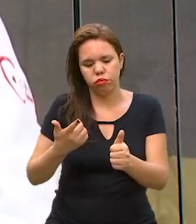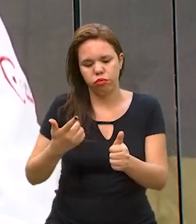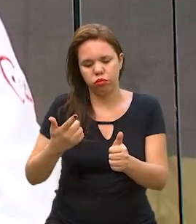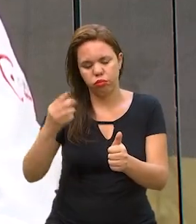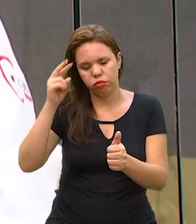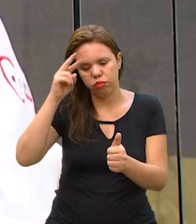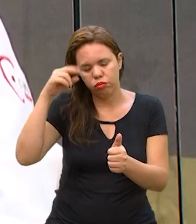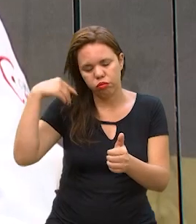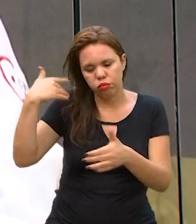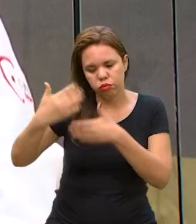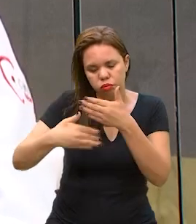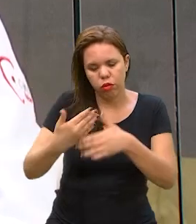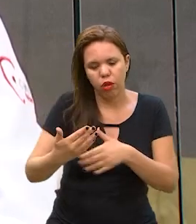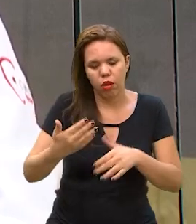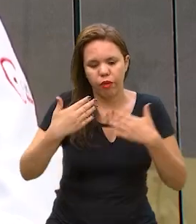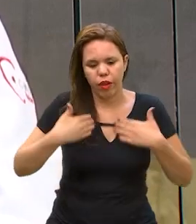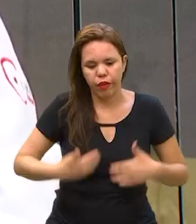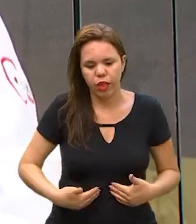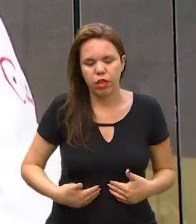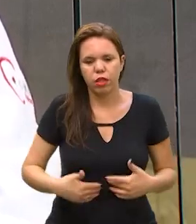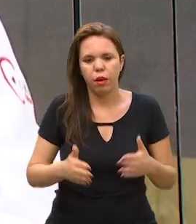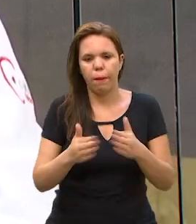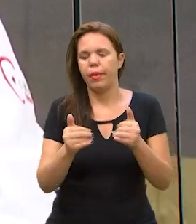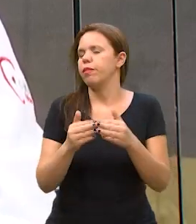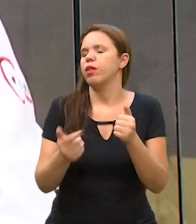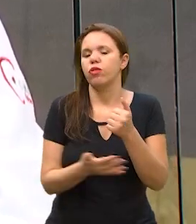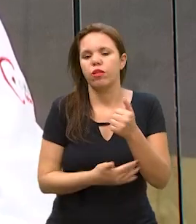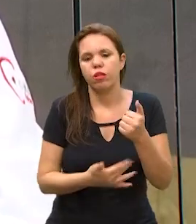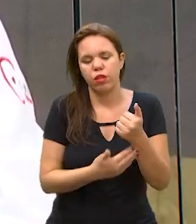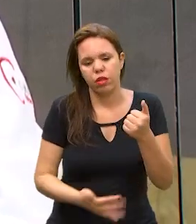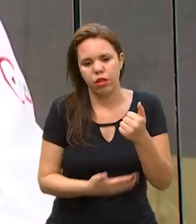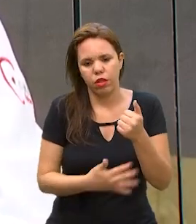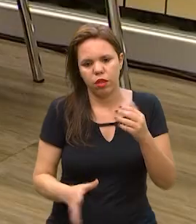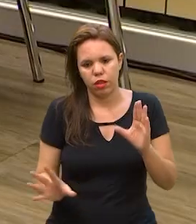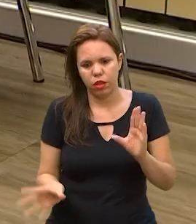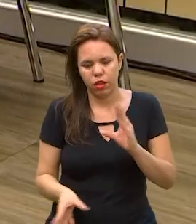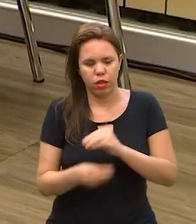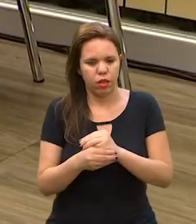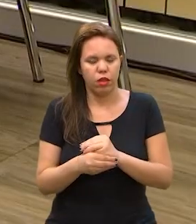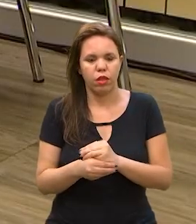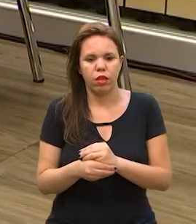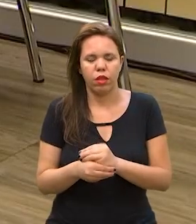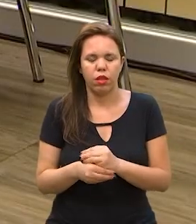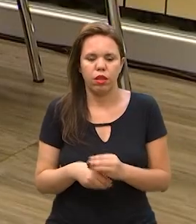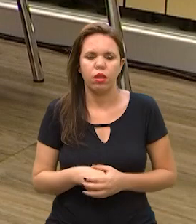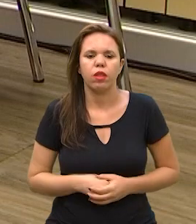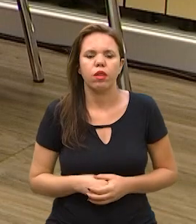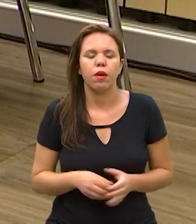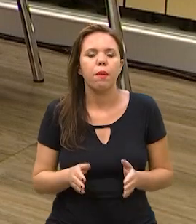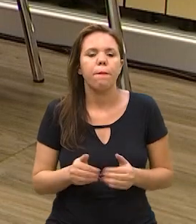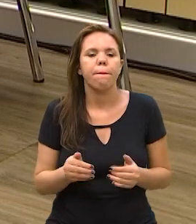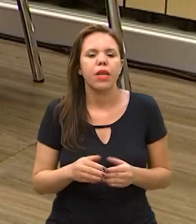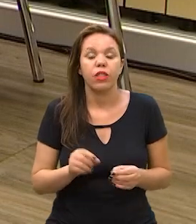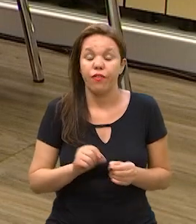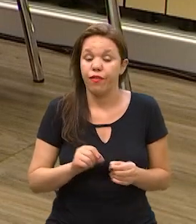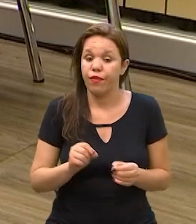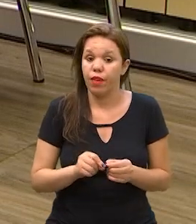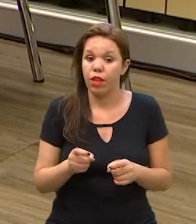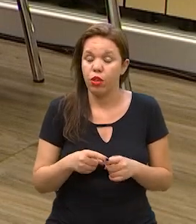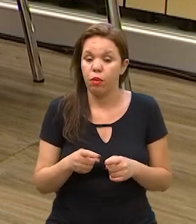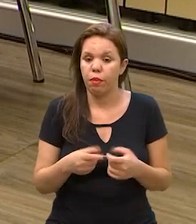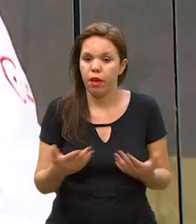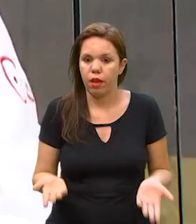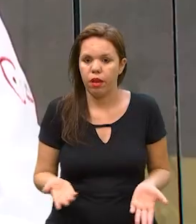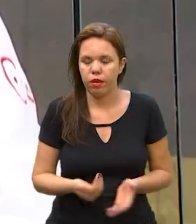história clínica, exame físico e pedir exames que sejam complementares. Isso sendo essa solicitação feita pelo médico? Pelo